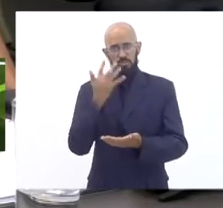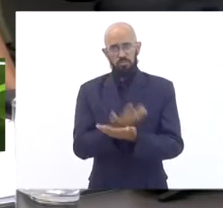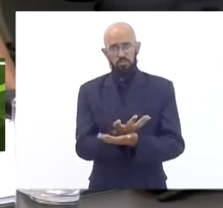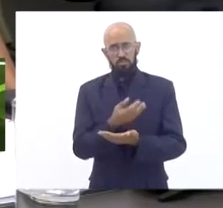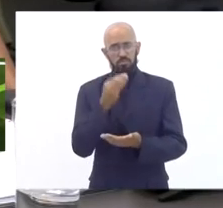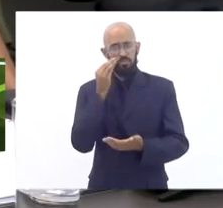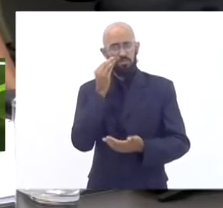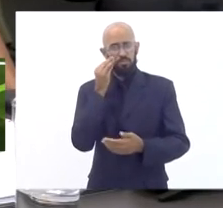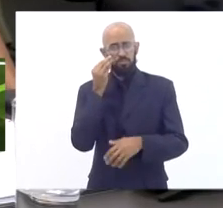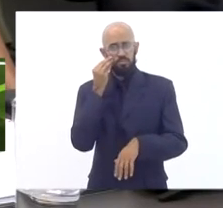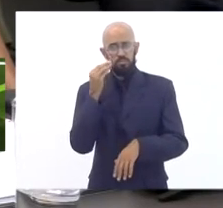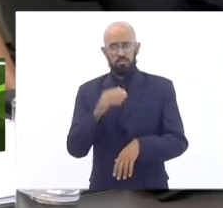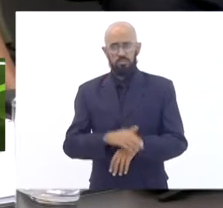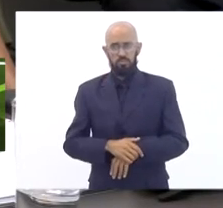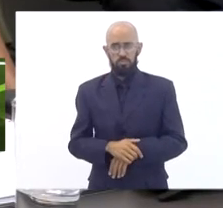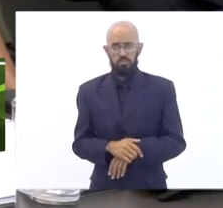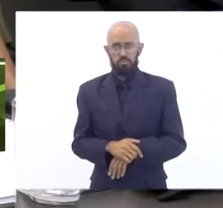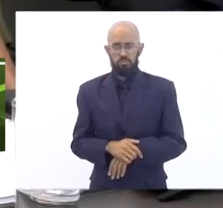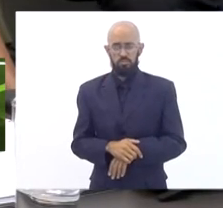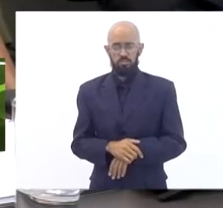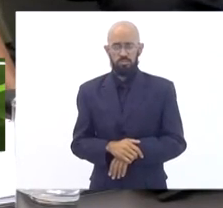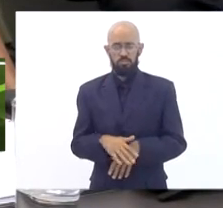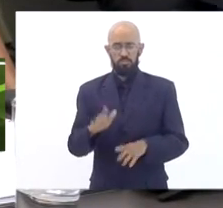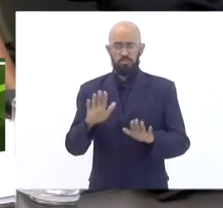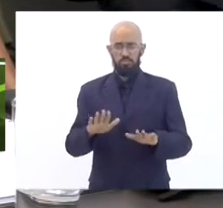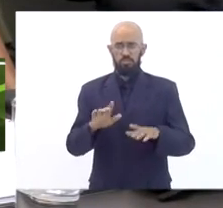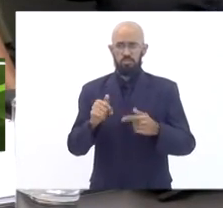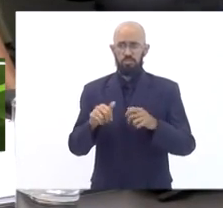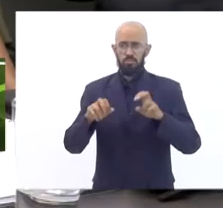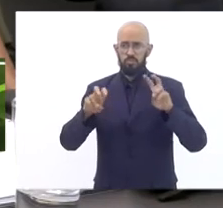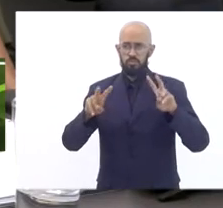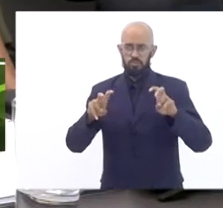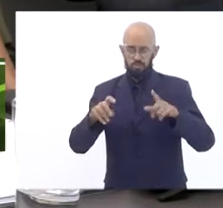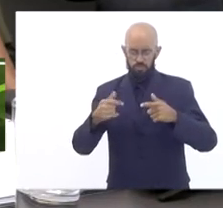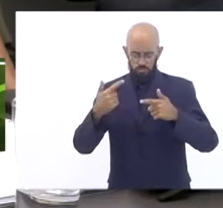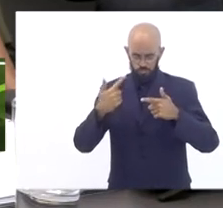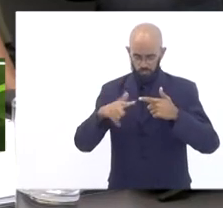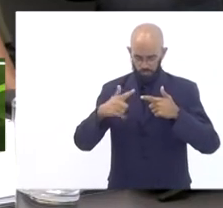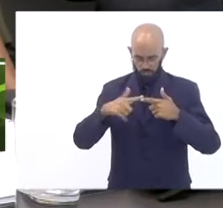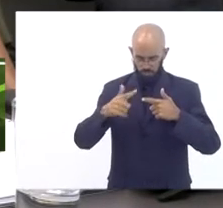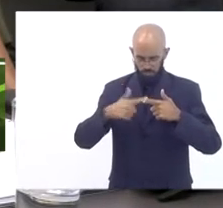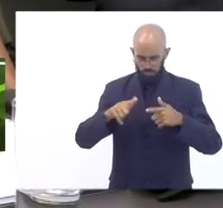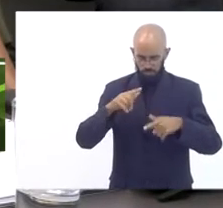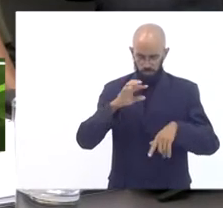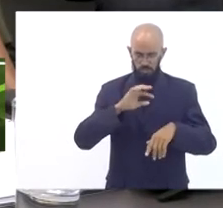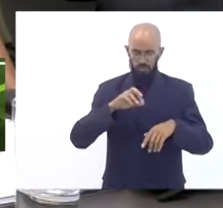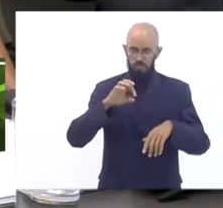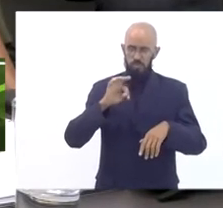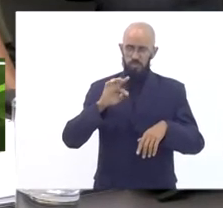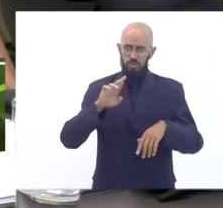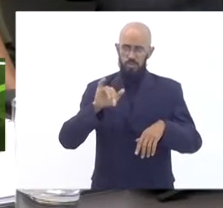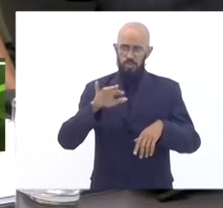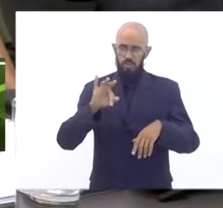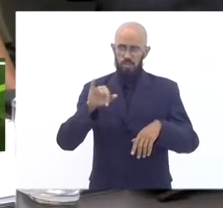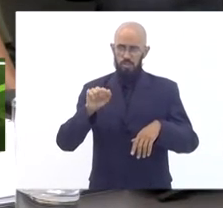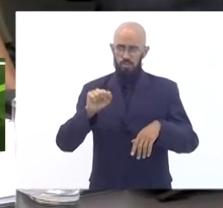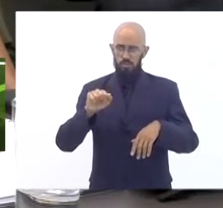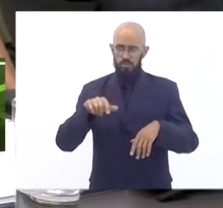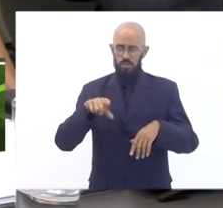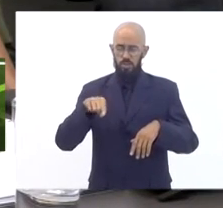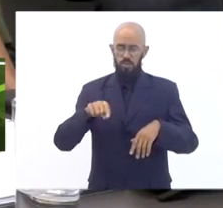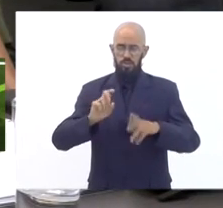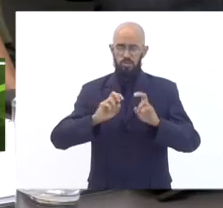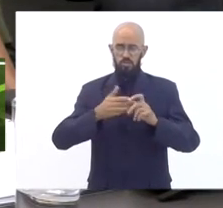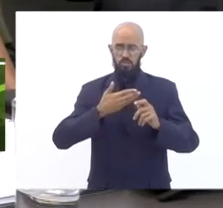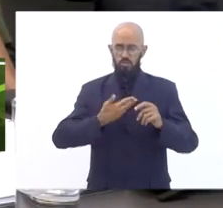na solução desses problemas. Especificamente com relação a essa questão sensível de tarifa e índice, etc., é que o governador